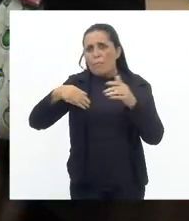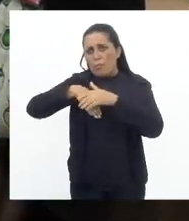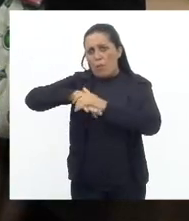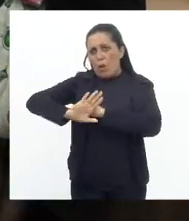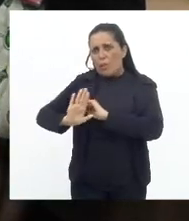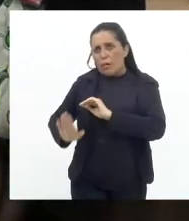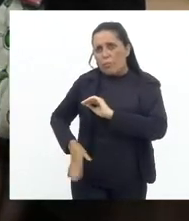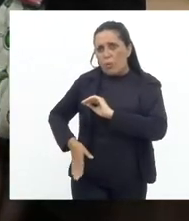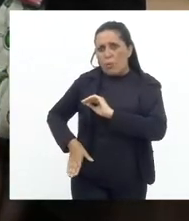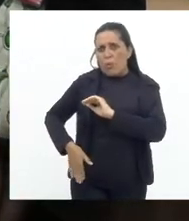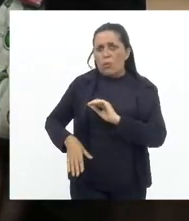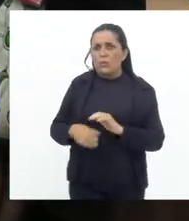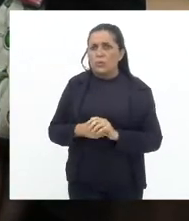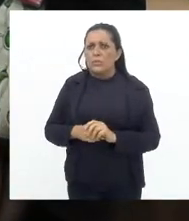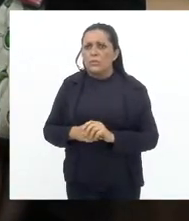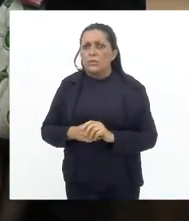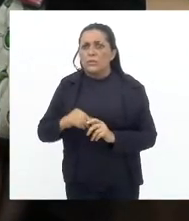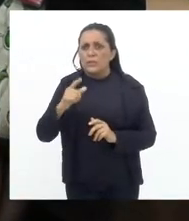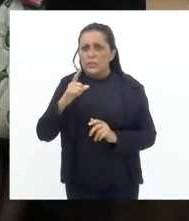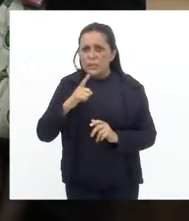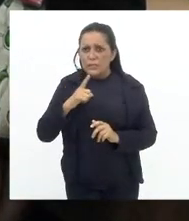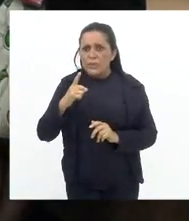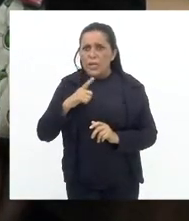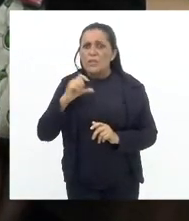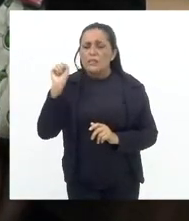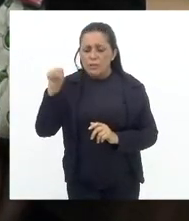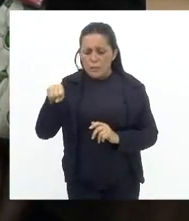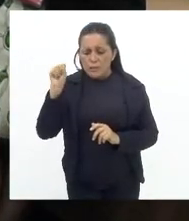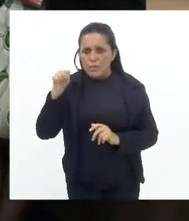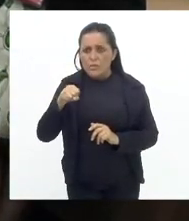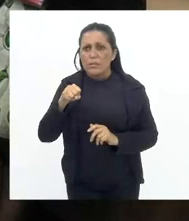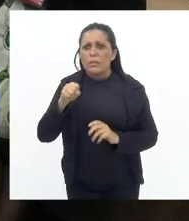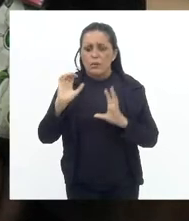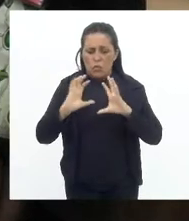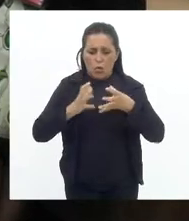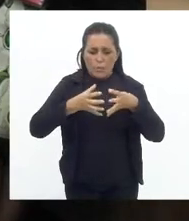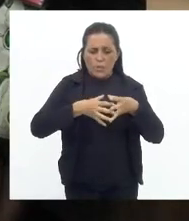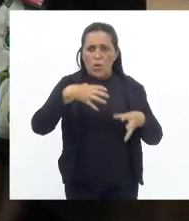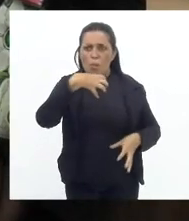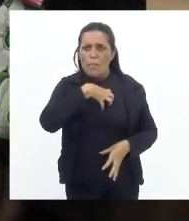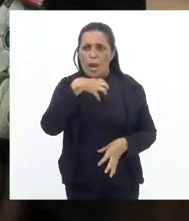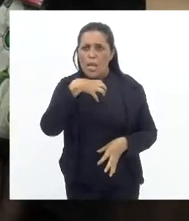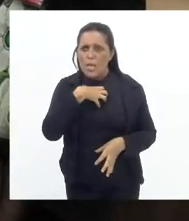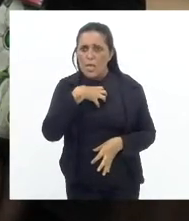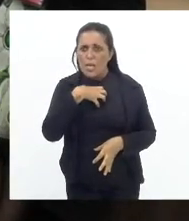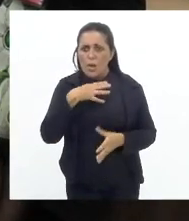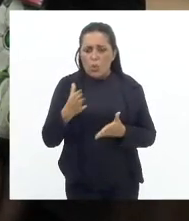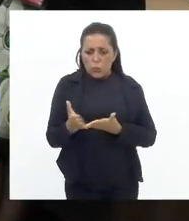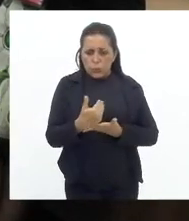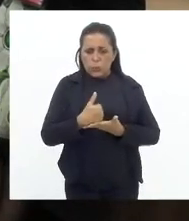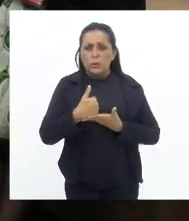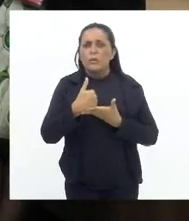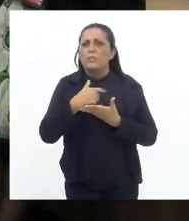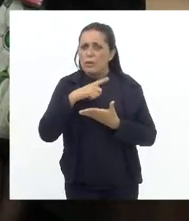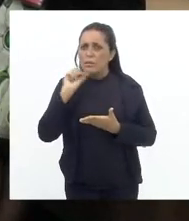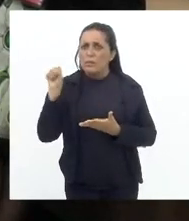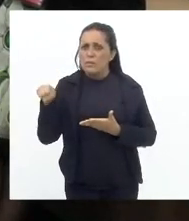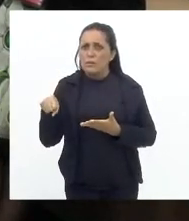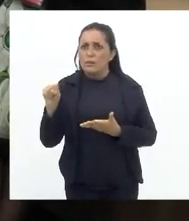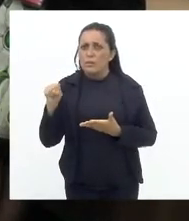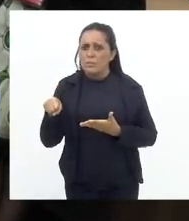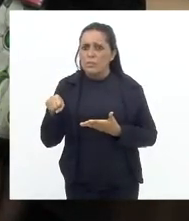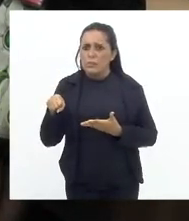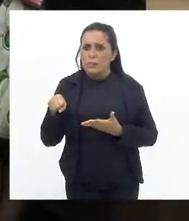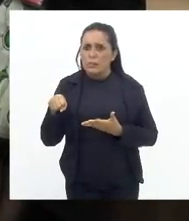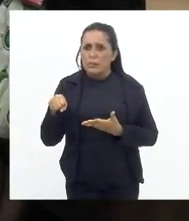há rumores que uma mansão na Bahia foi adquirida eu tenho convicção que nenhum